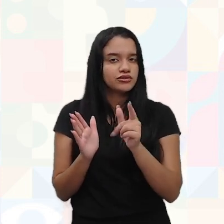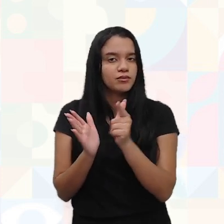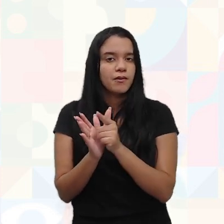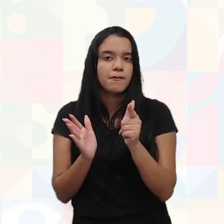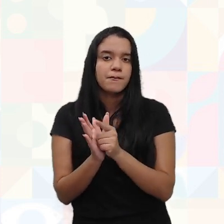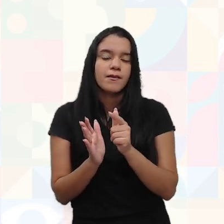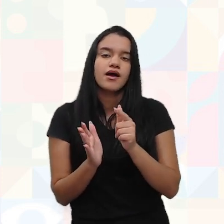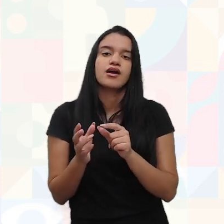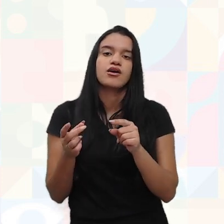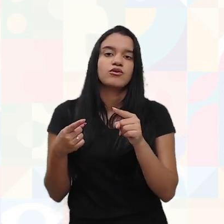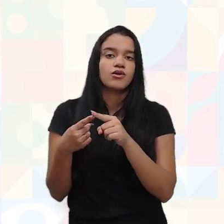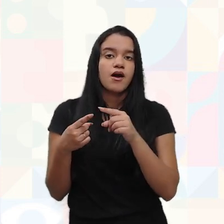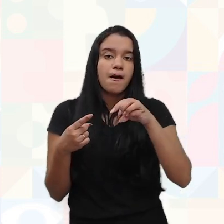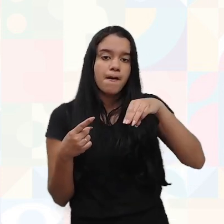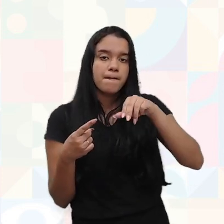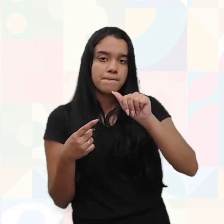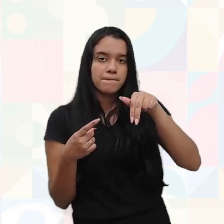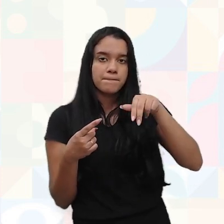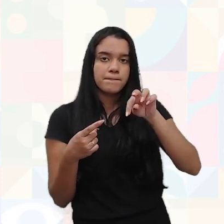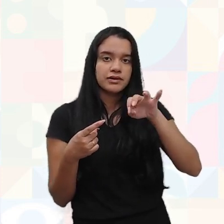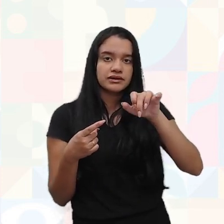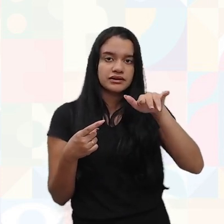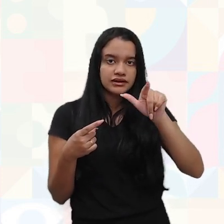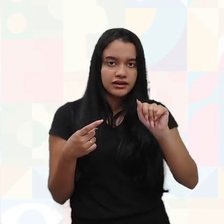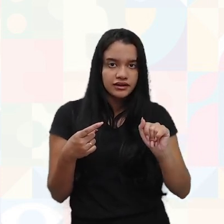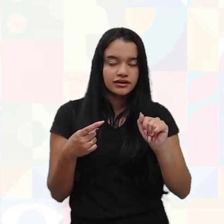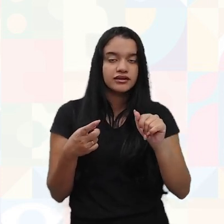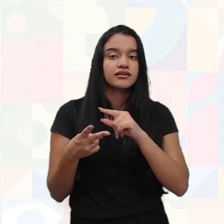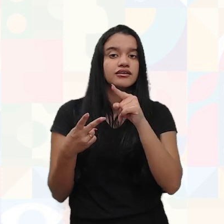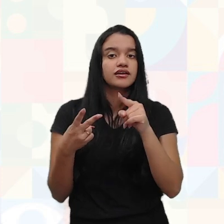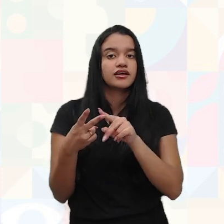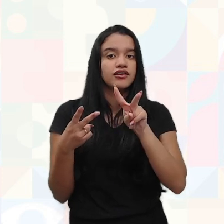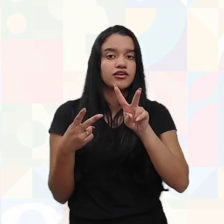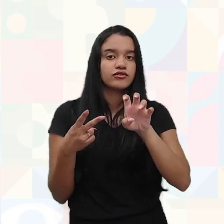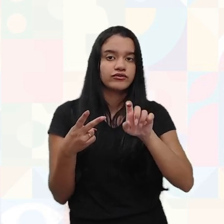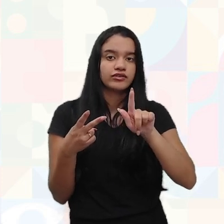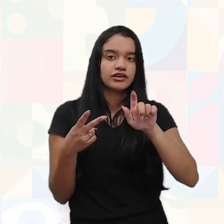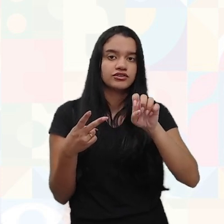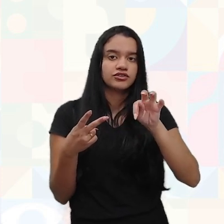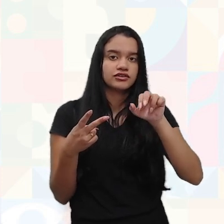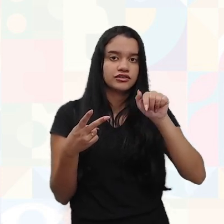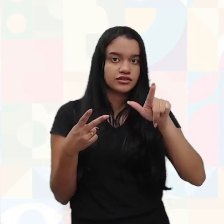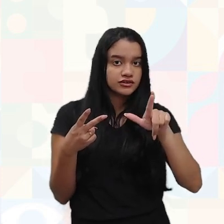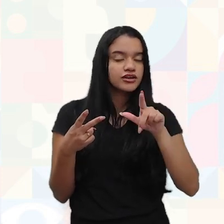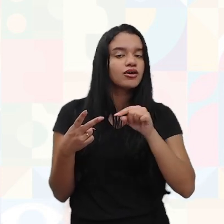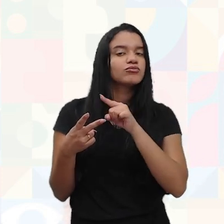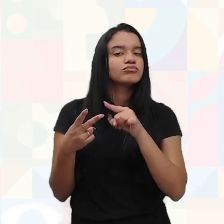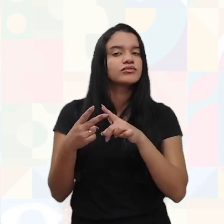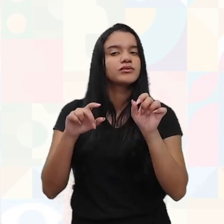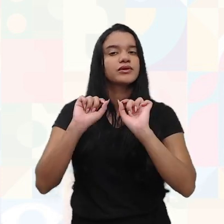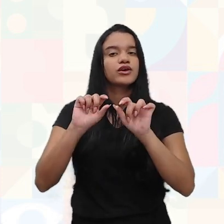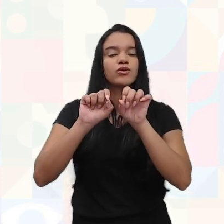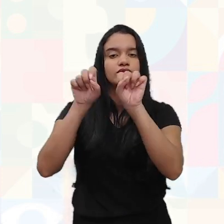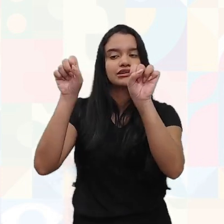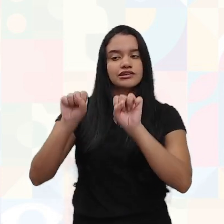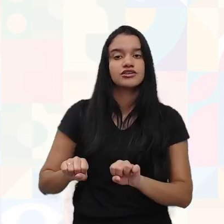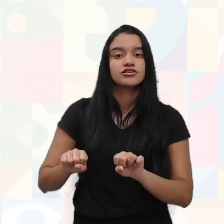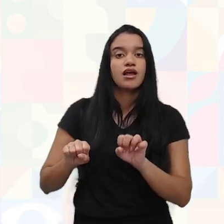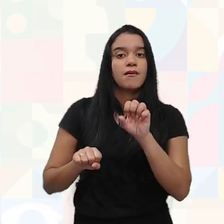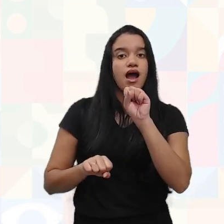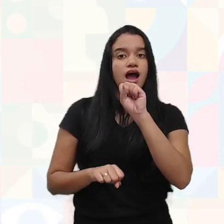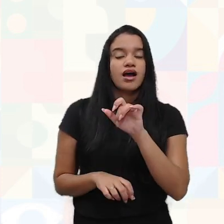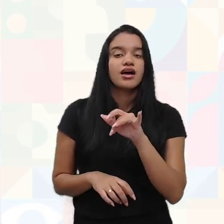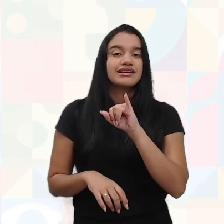papel vegetal, né? E o sistema de proporções, né? Que é o sistema A0,